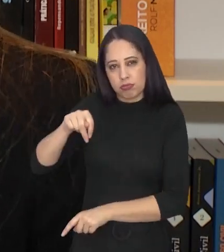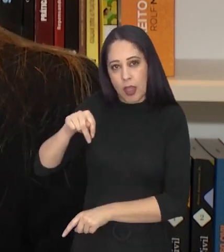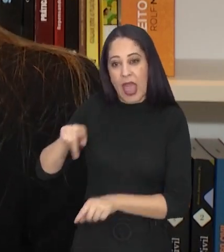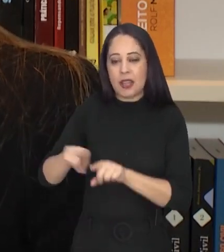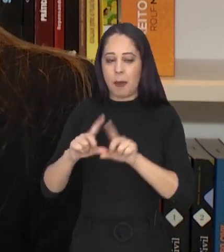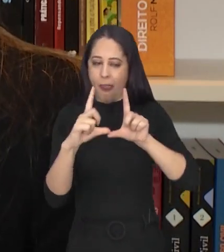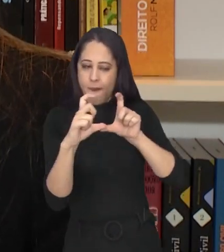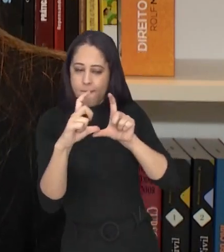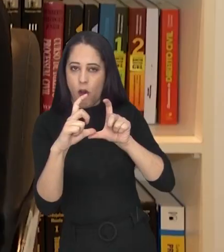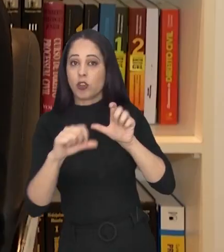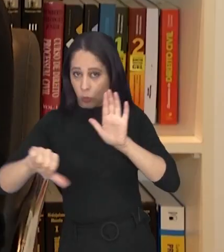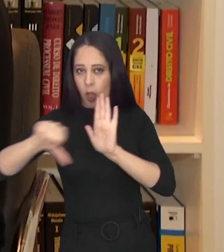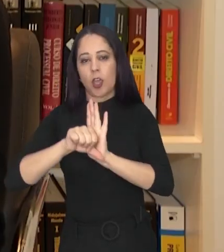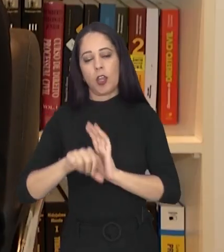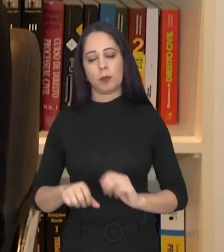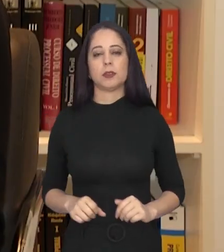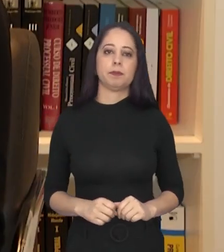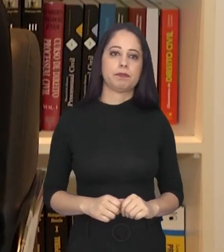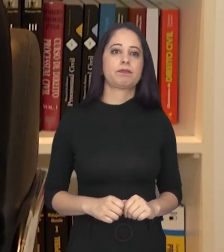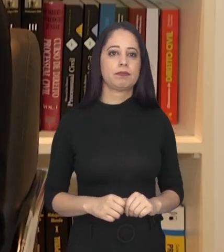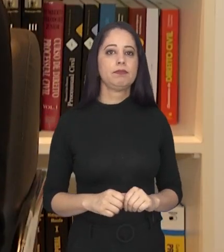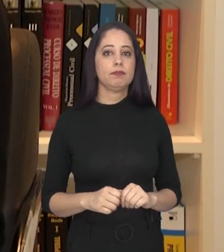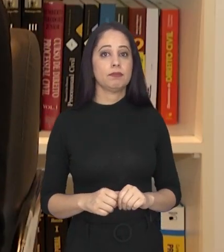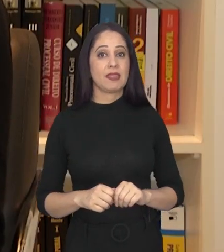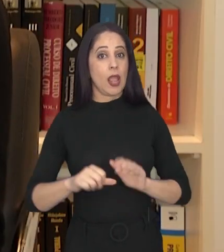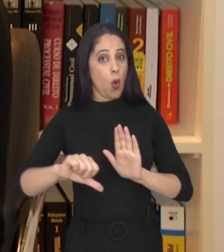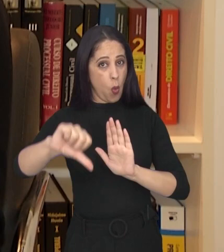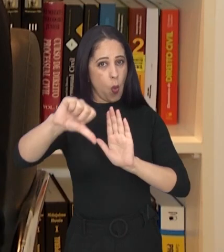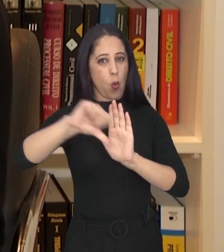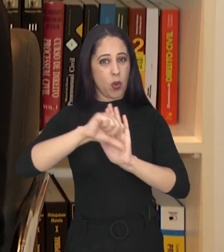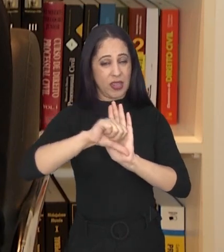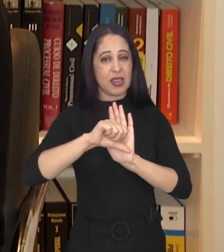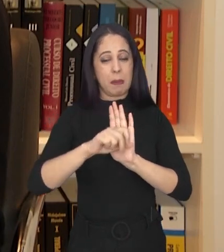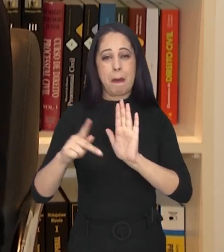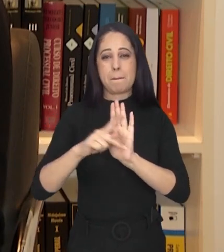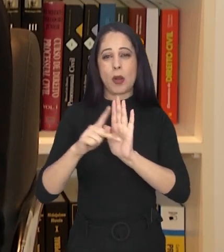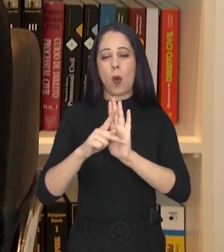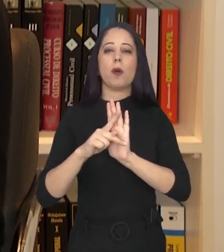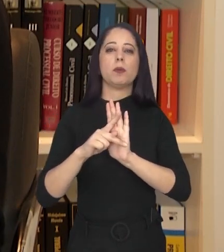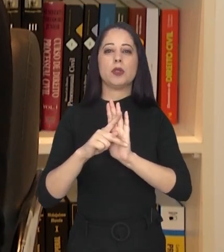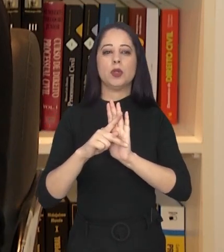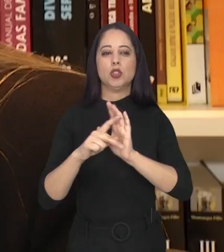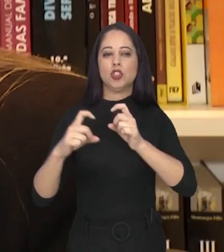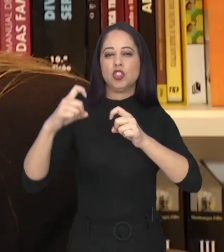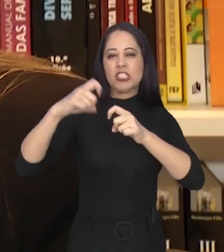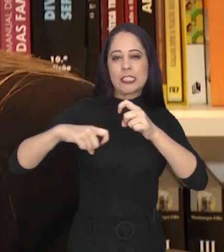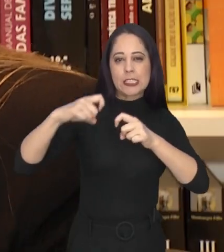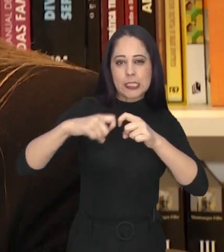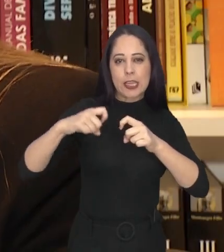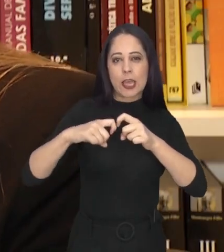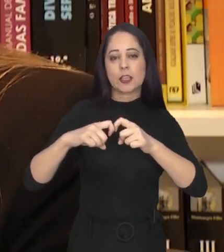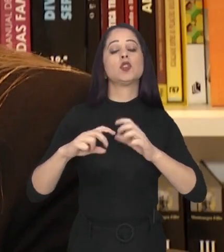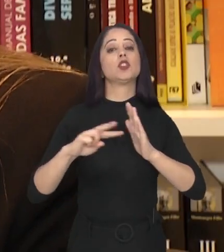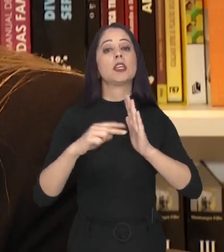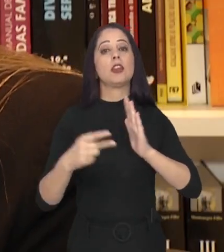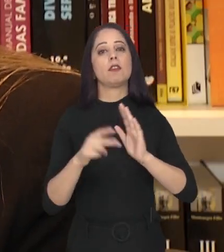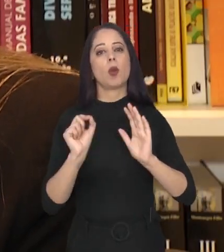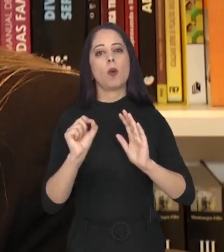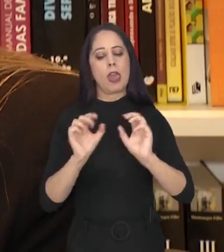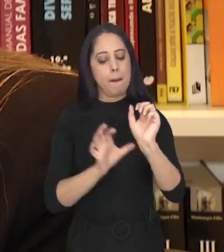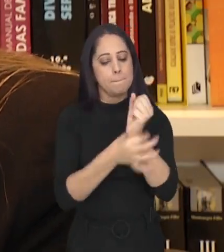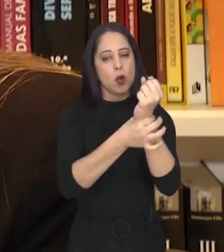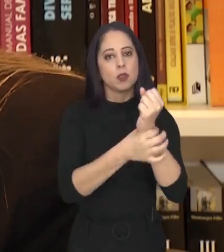também tirar foto. A criminalização da importunação sexual no Brasil foi um passo importante em direção à proteção